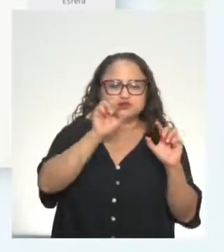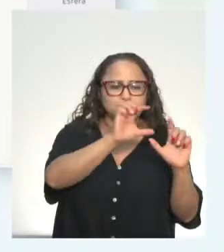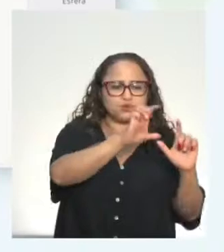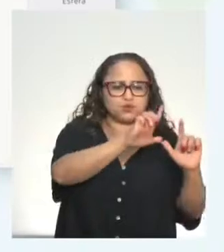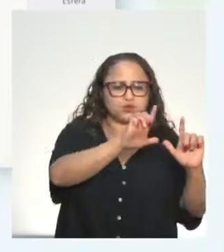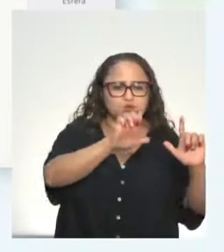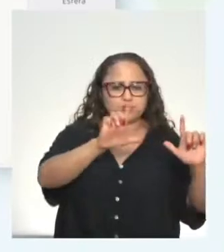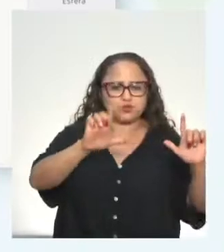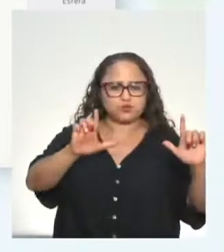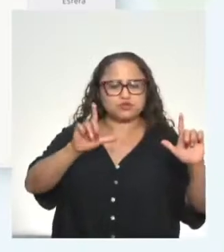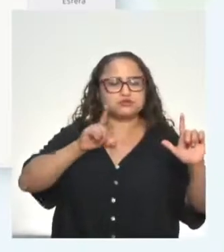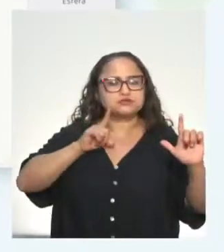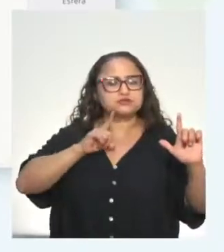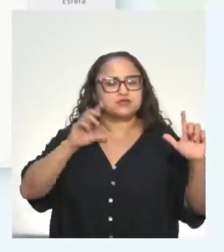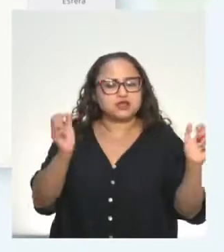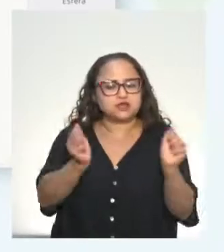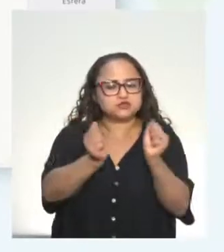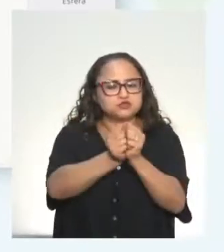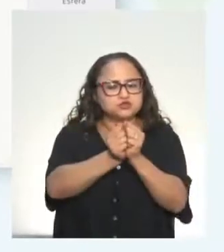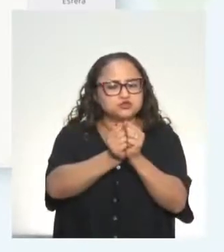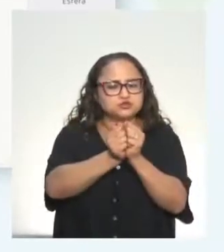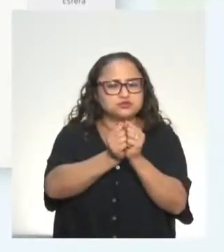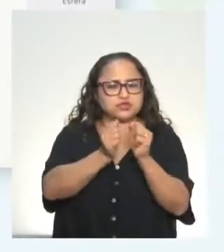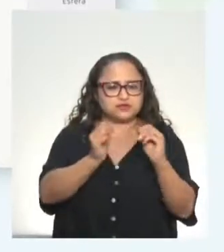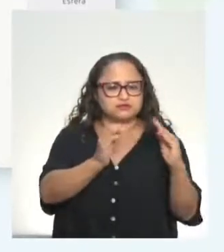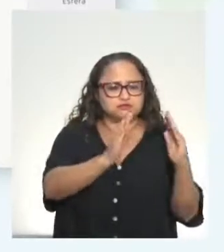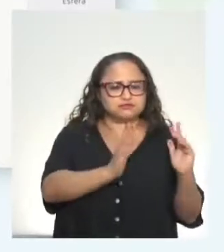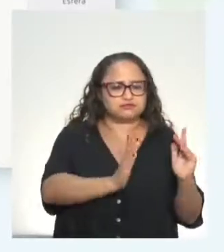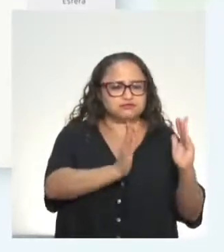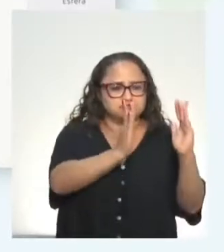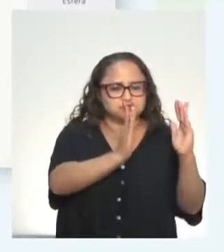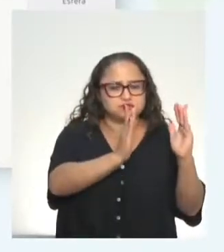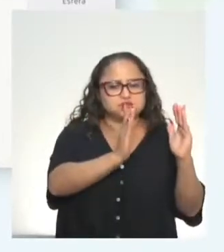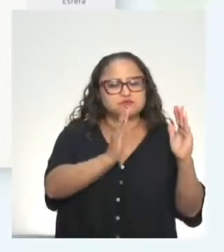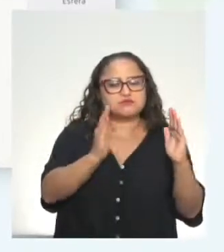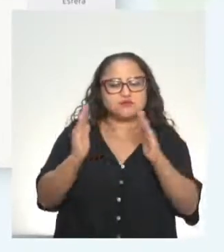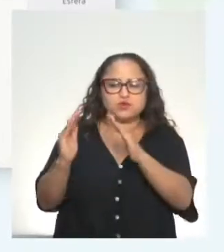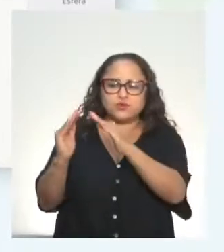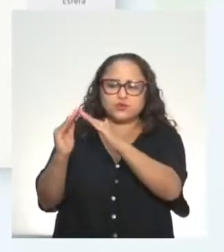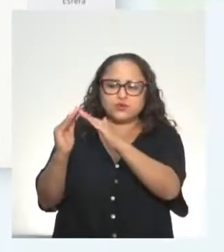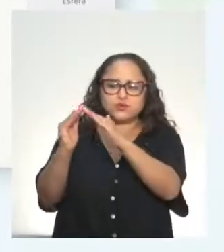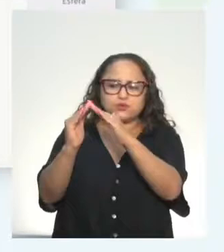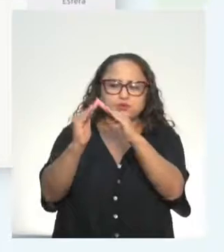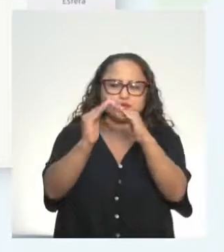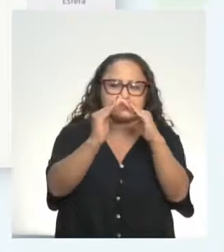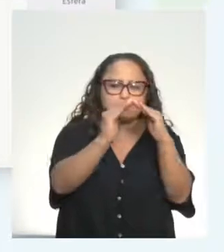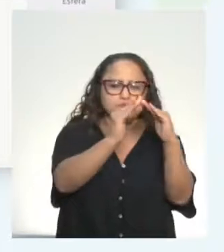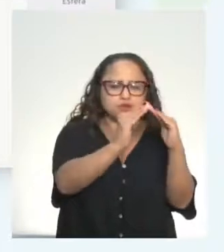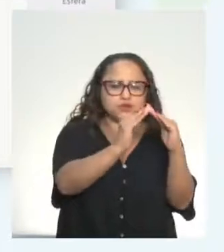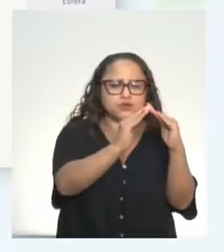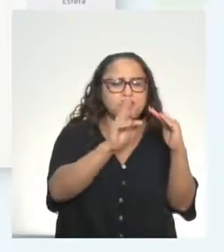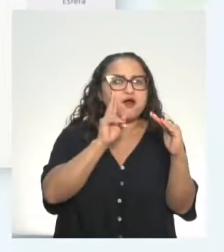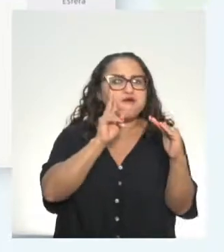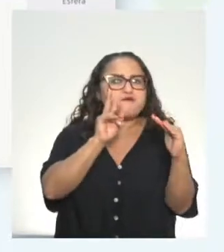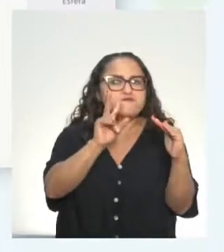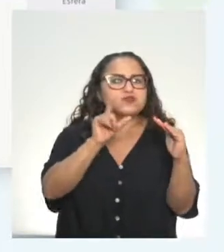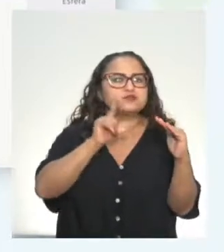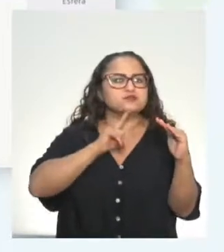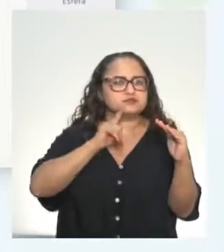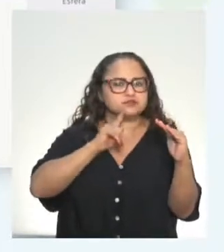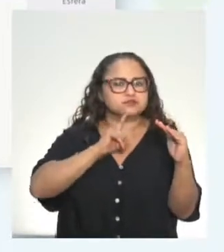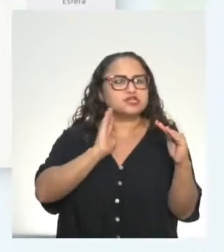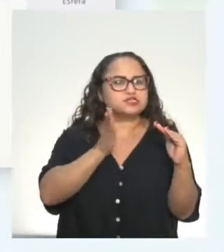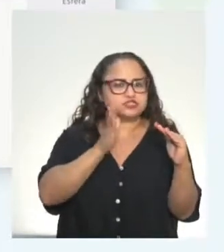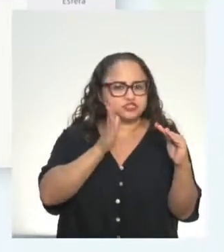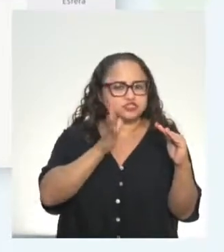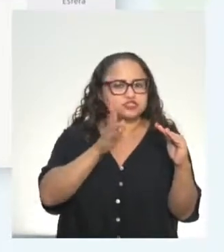envolver as duas peças. Veja que entre os botões lá em cima, você já sabe até qual